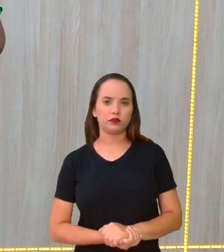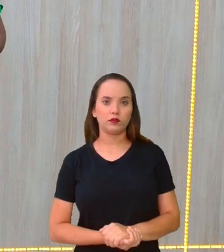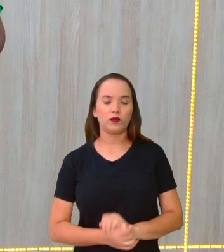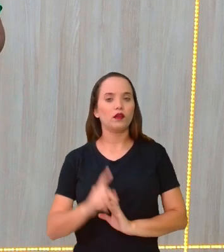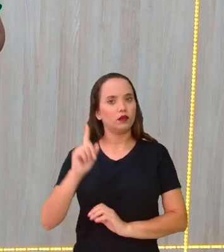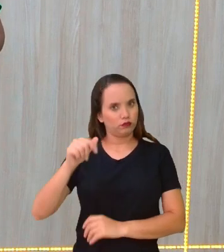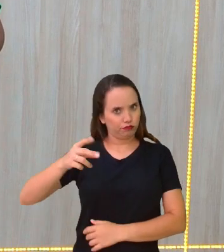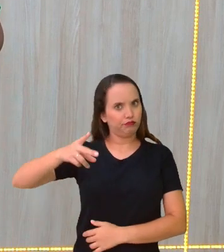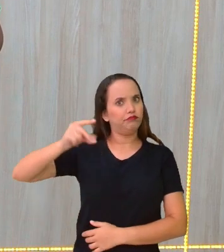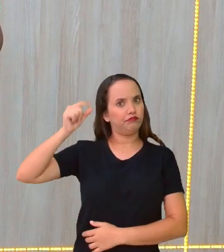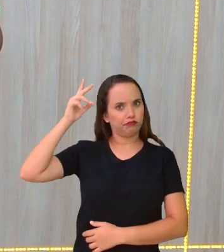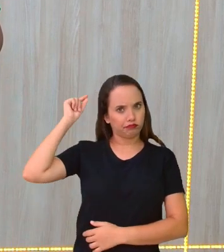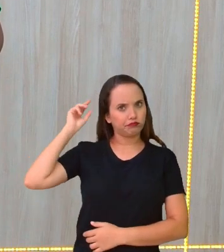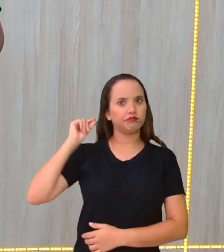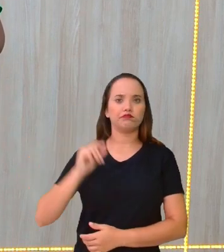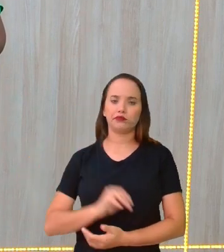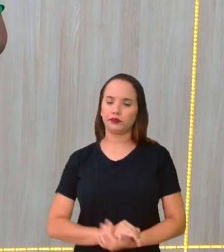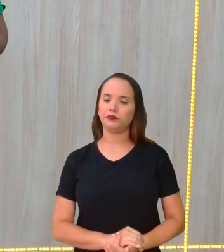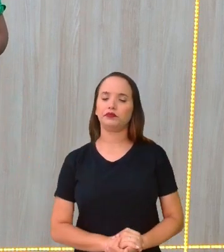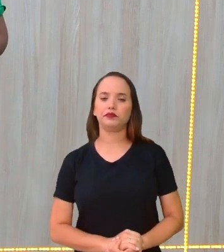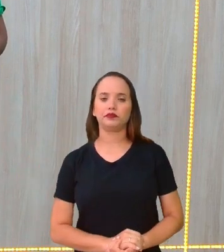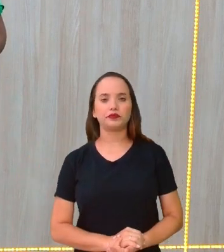são bem antigas também.